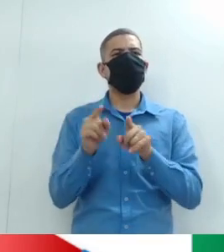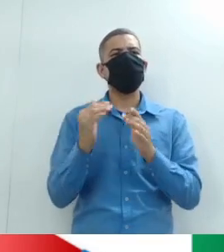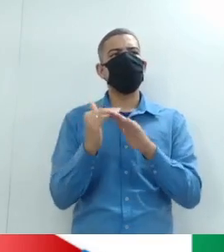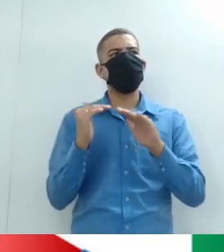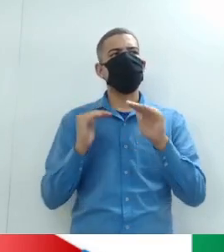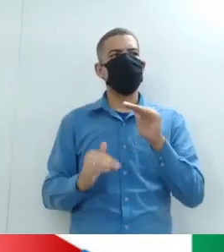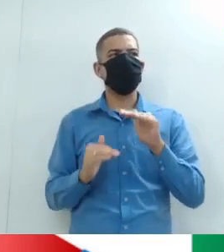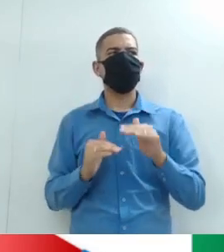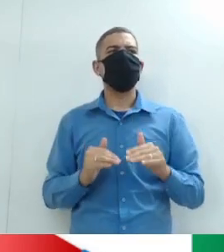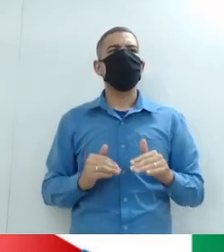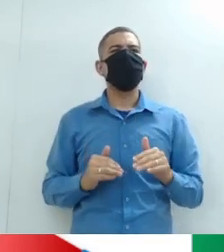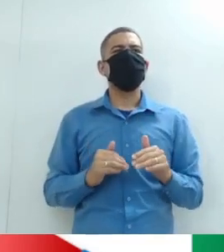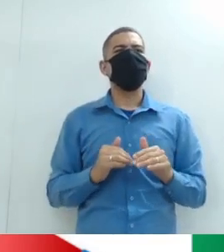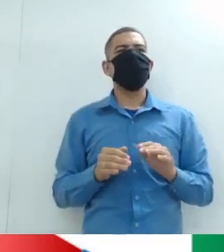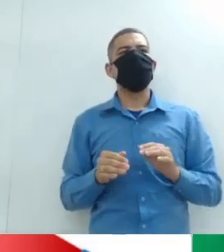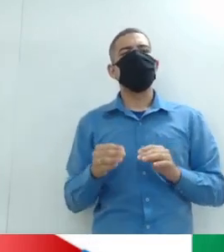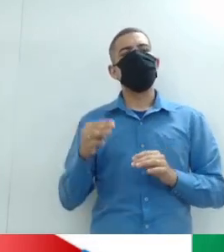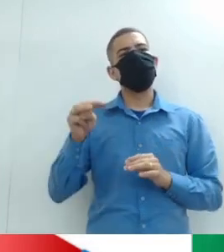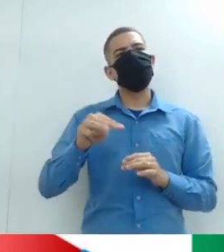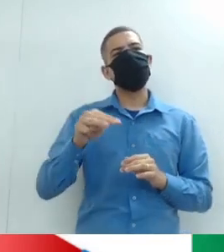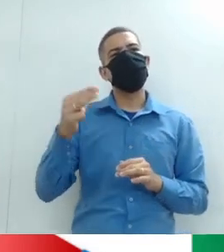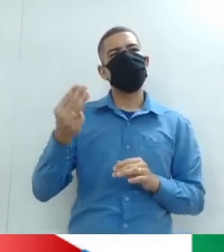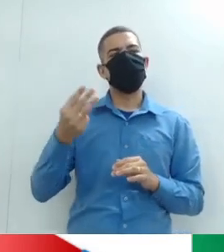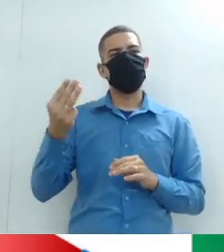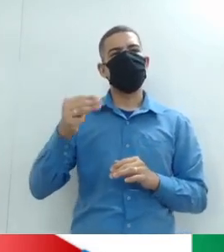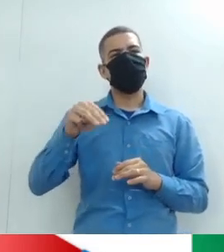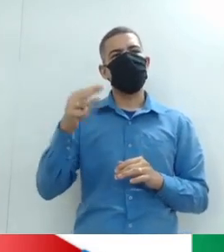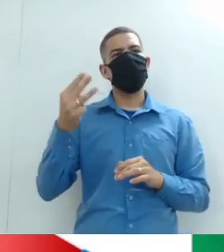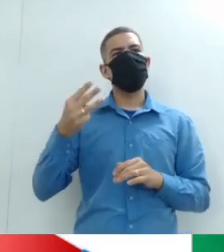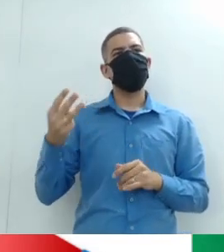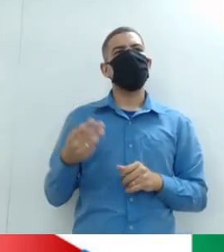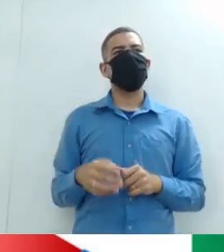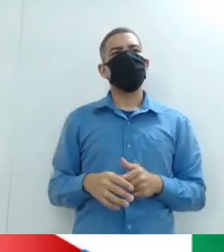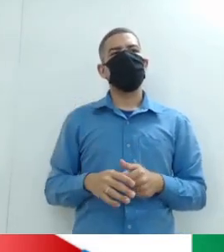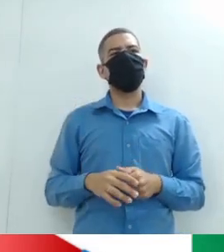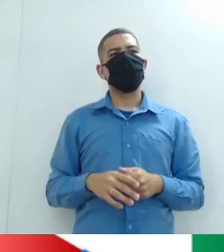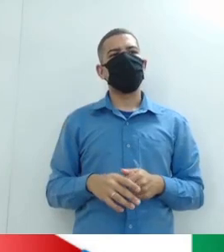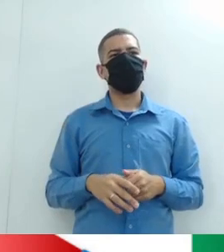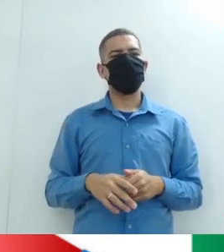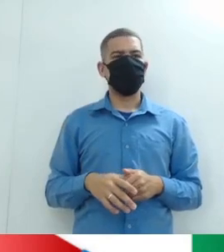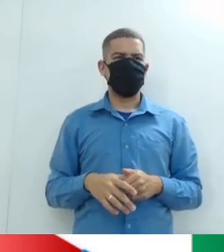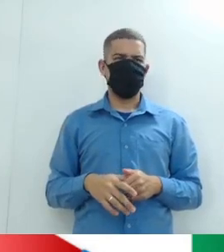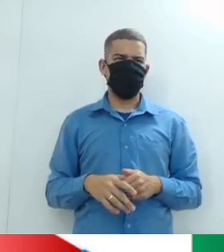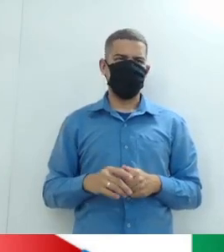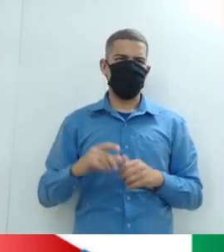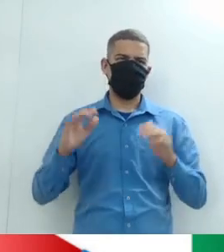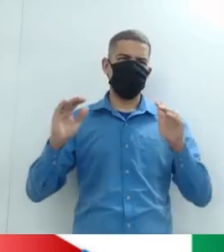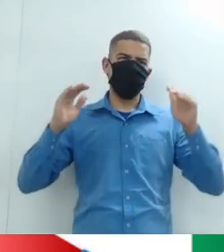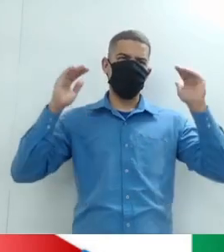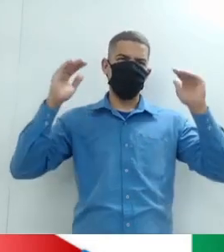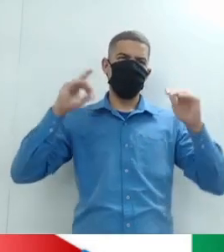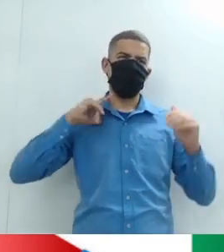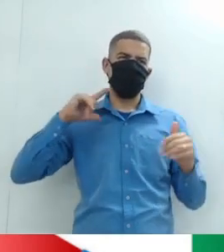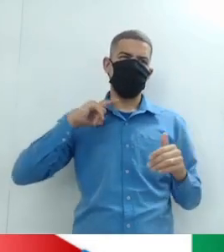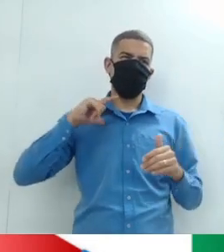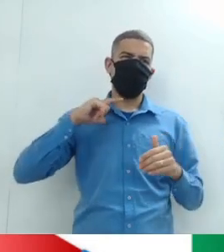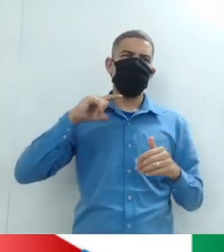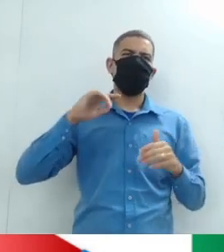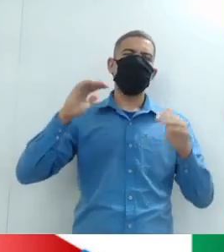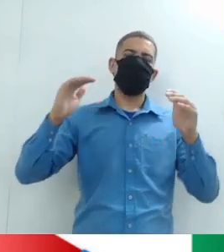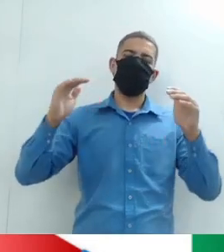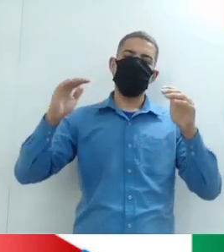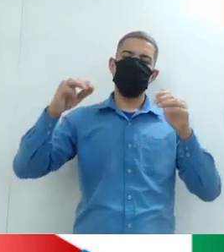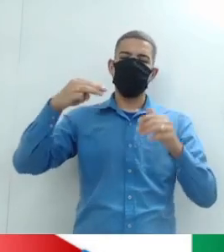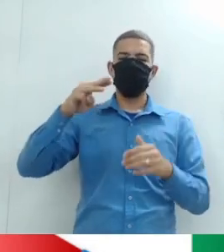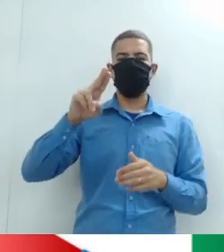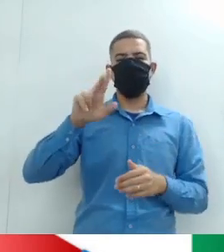do metro cúbico. Então tá aí bem para vocês, ó, metro cúbico, acima deles são os múltiplos, abaixo